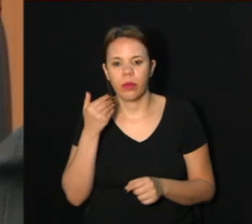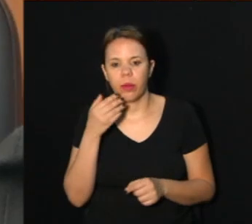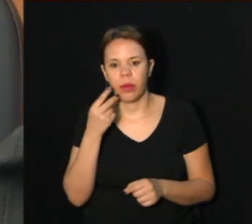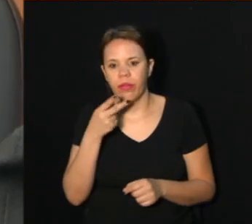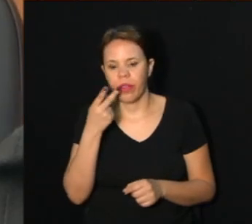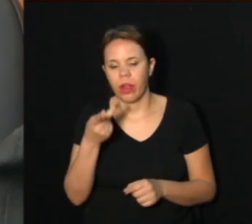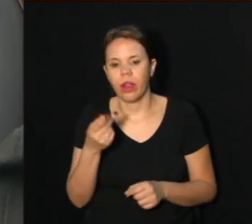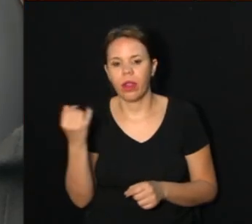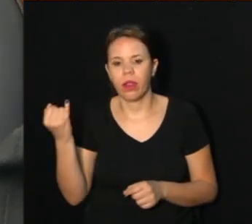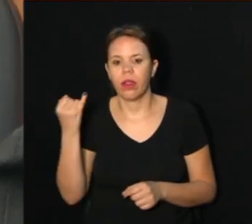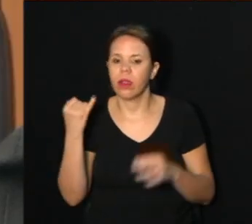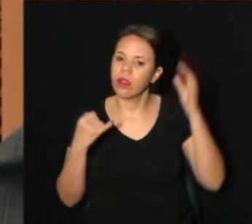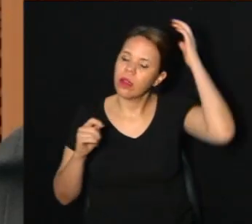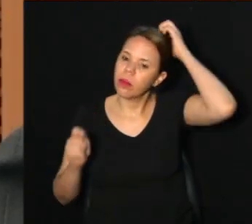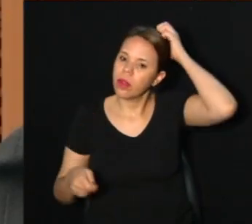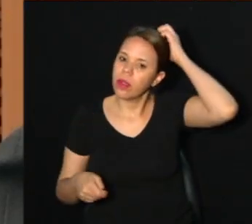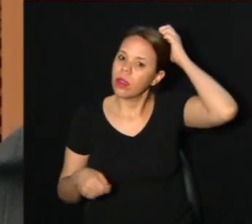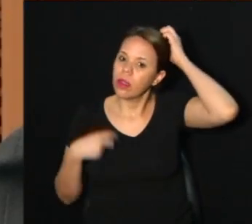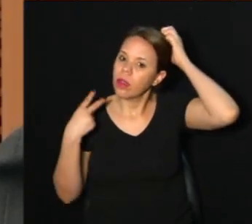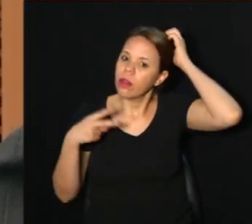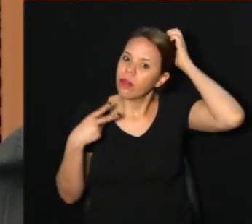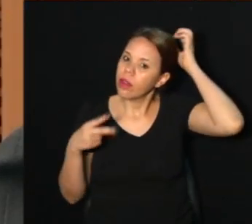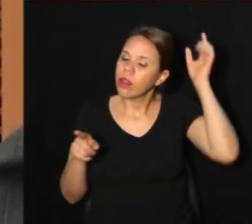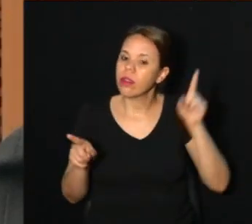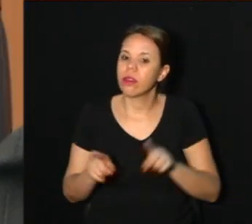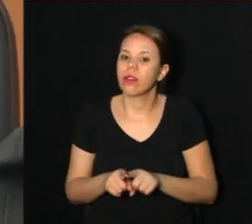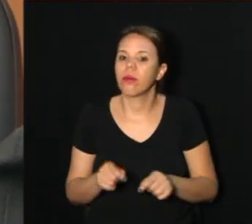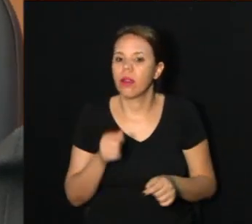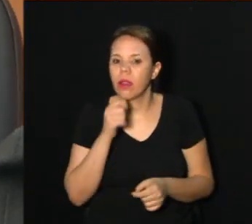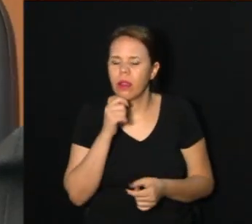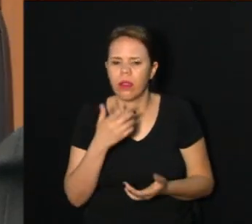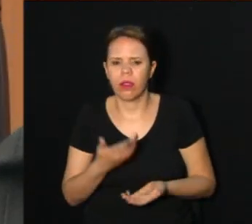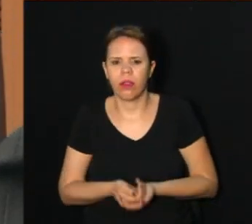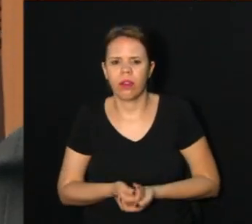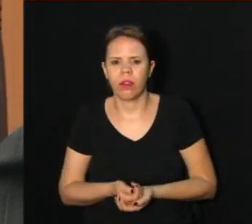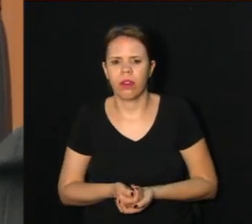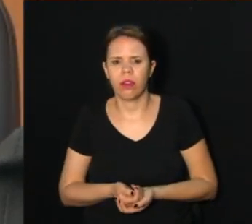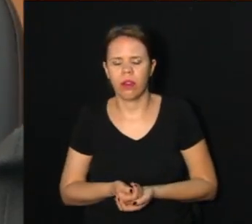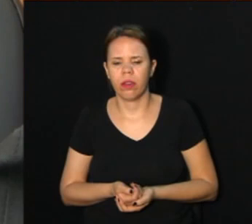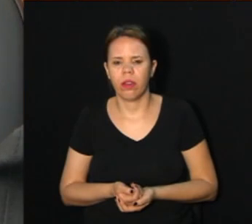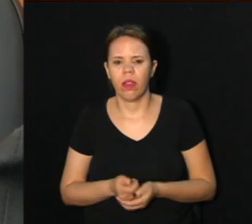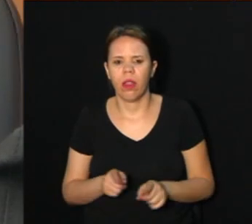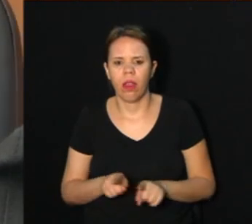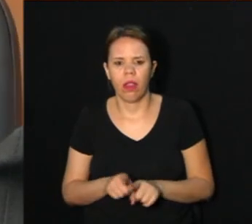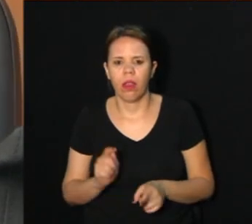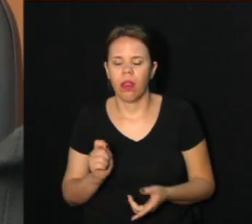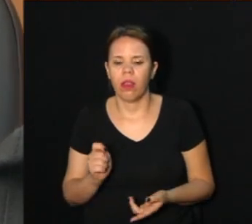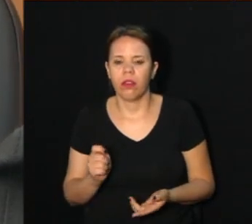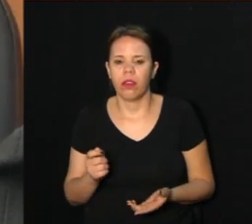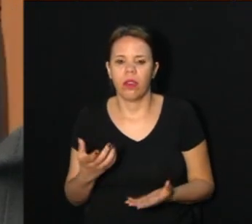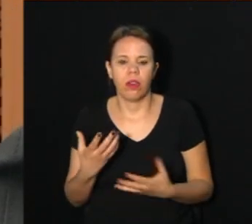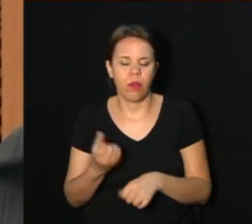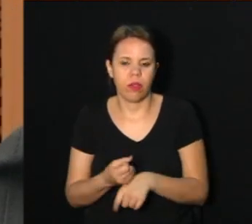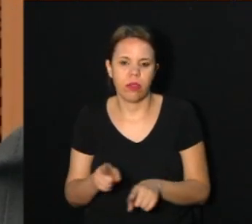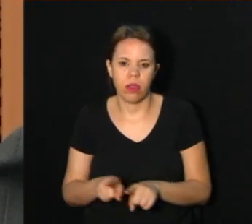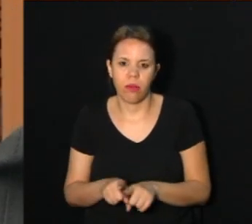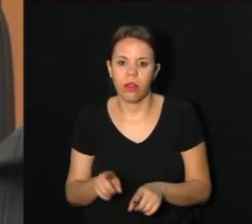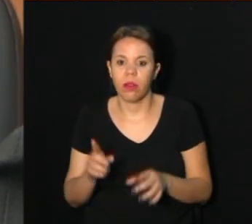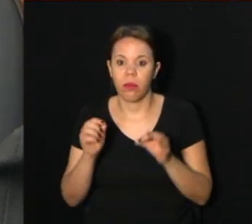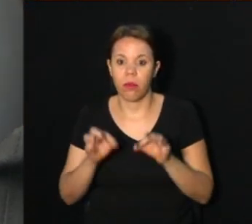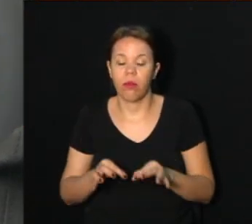da importância da sucumbência aos vereadores inativos, que foi aqui aventada, e também em relação à justificativa